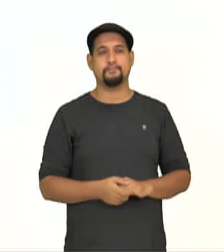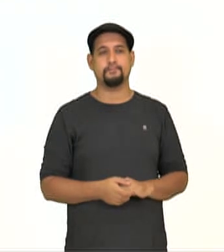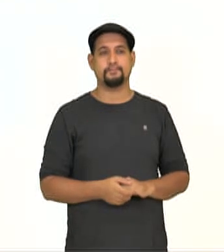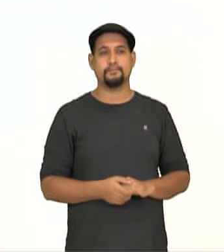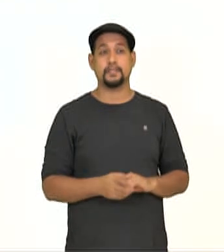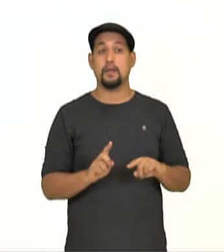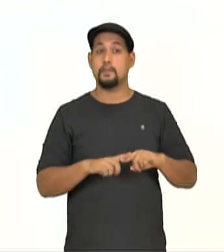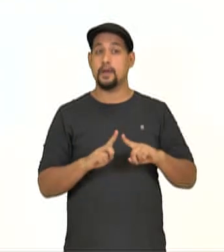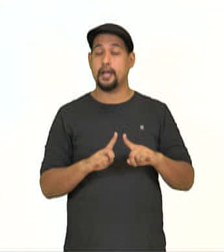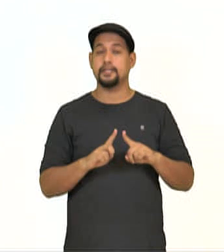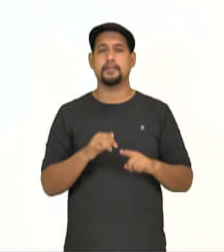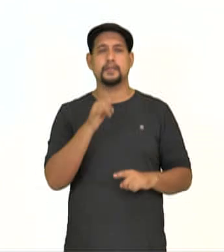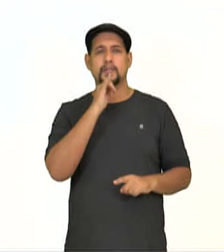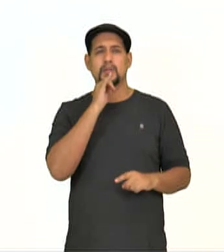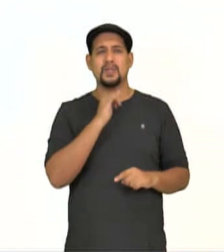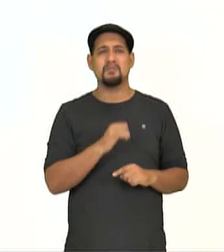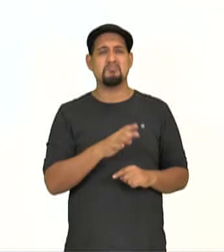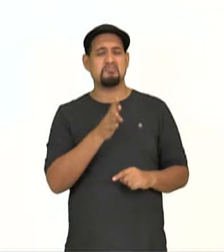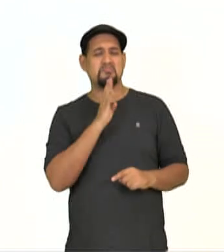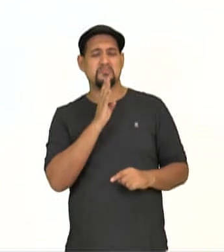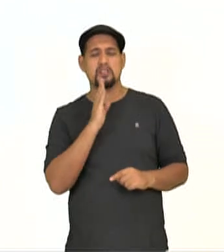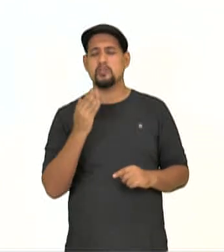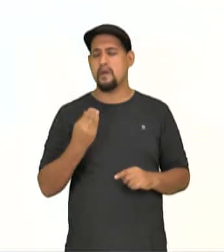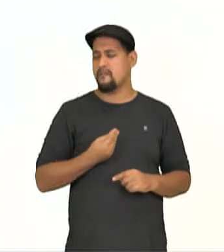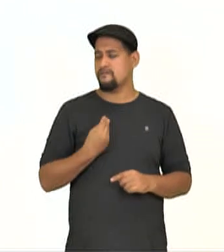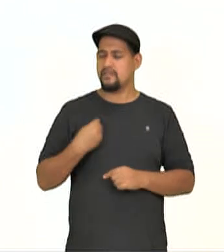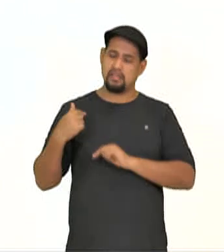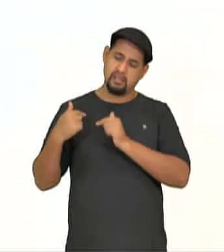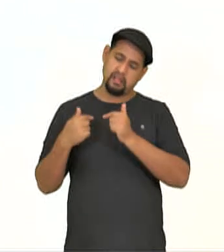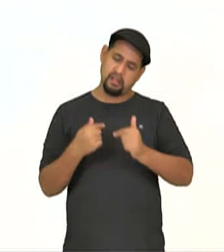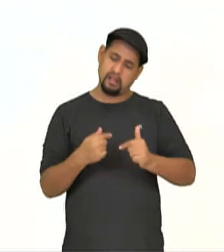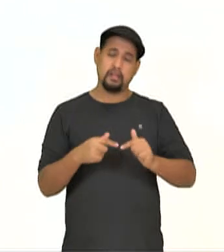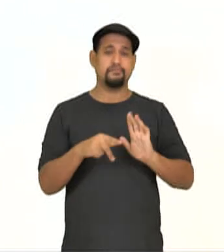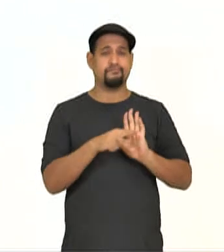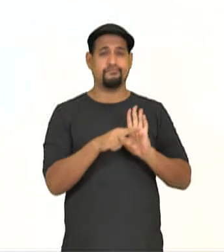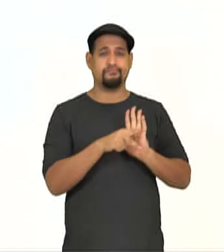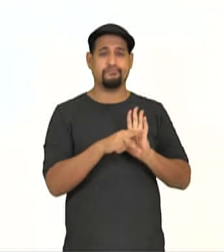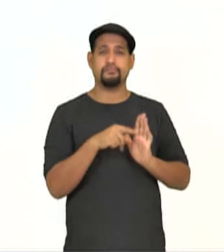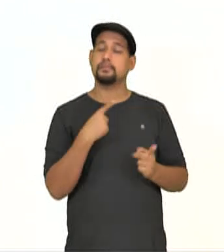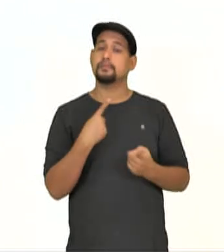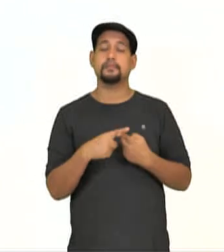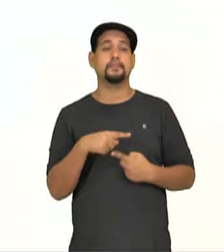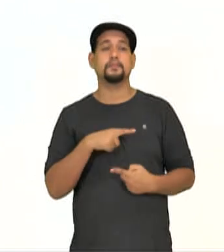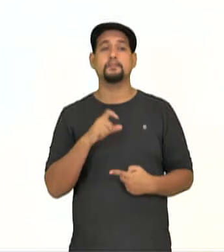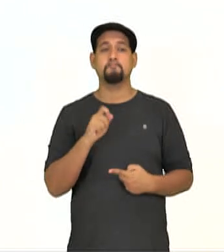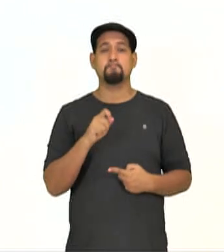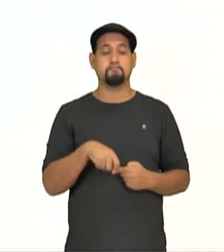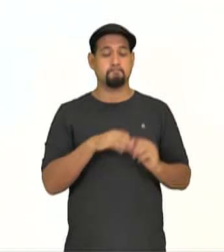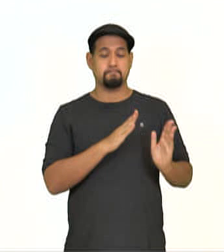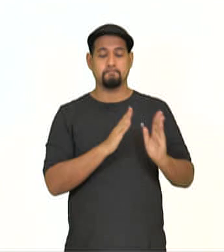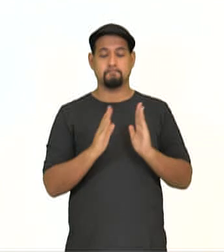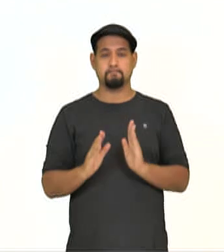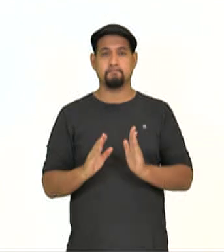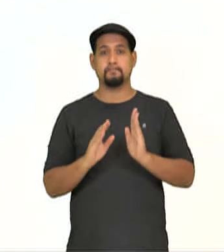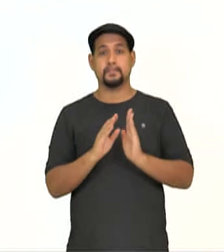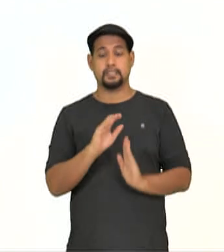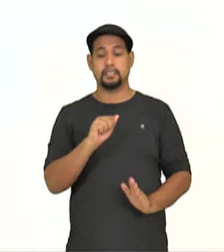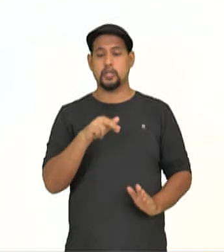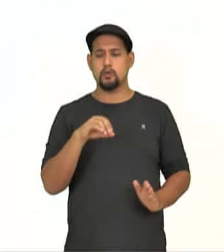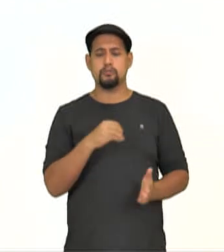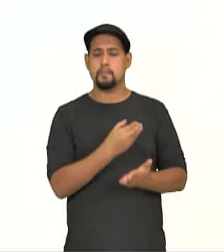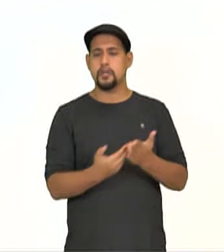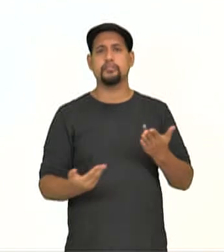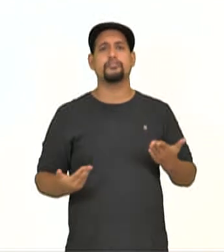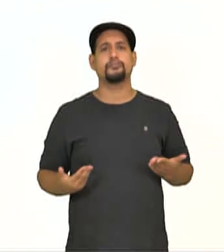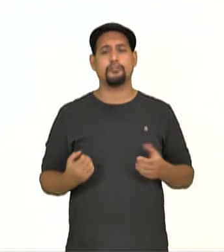Na verdade, pouco se sabe de sua trajetória particular, tanto que existe um período chamado de Anos